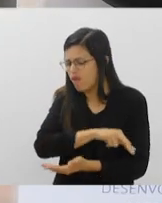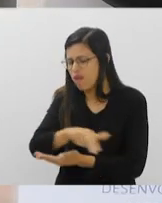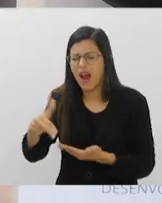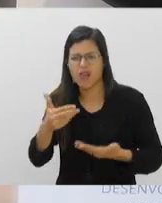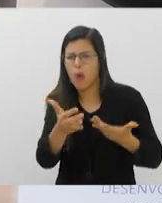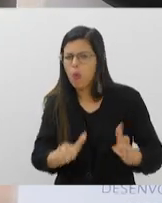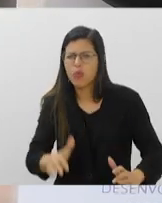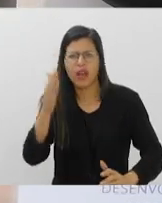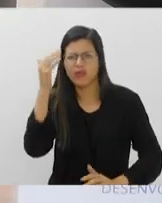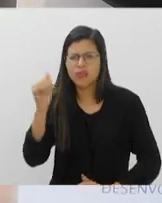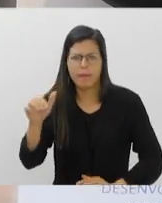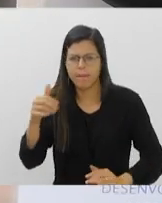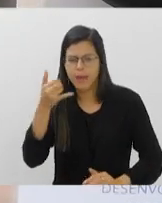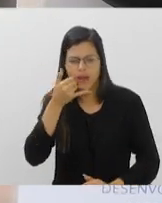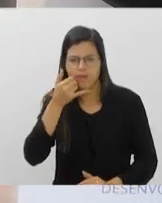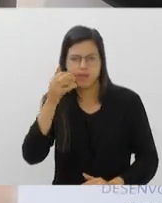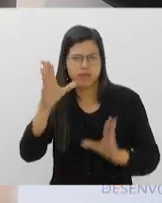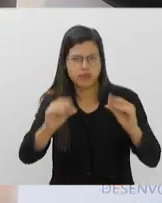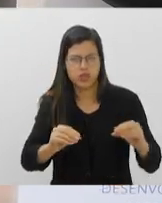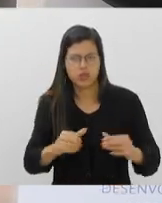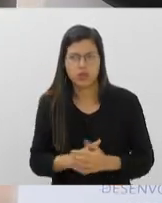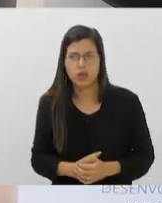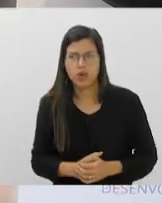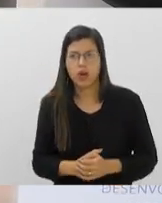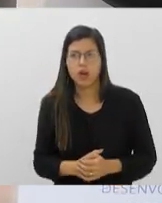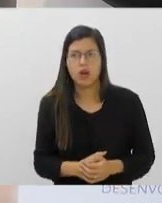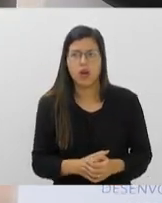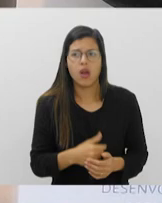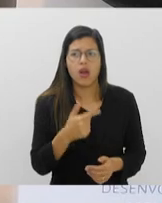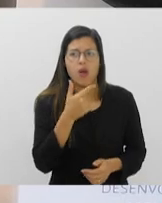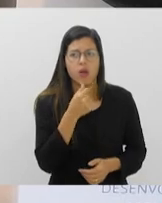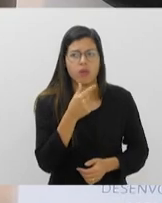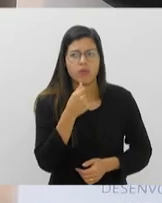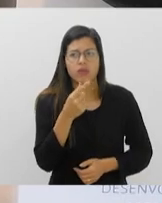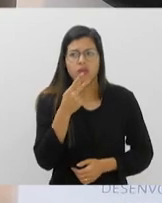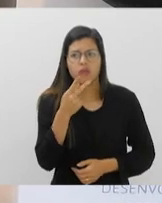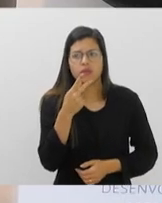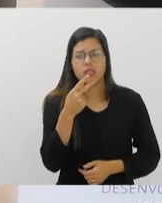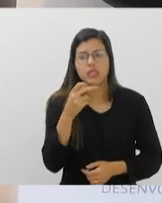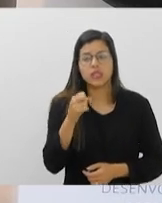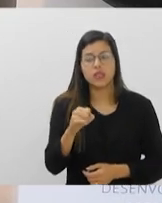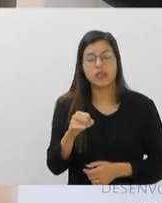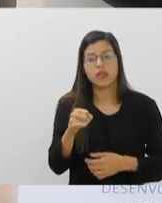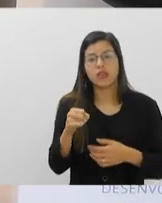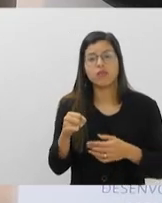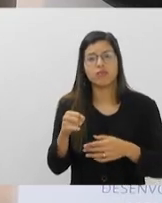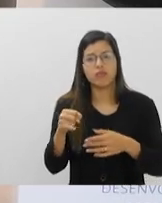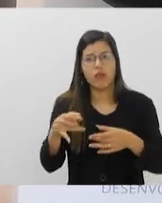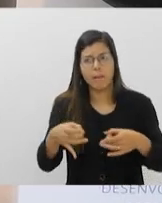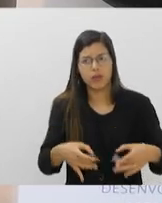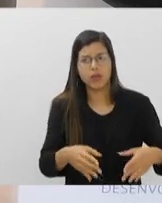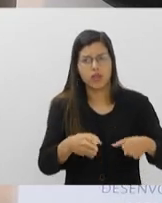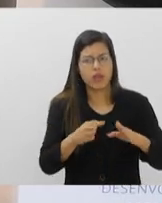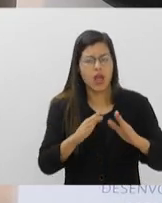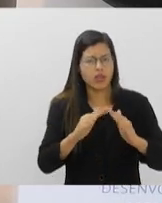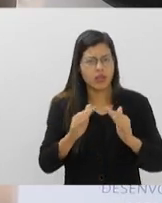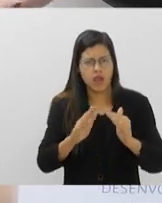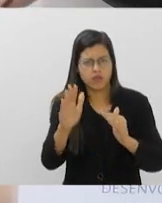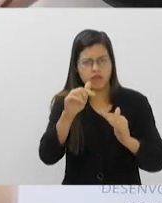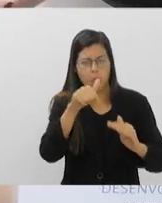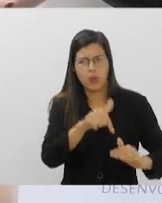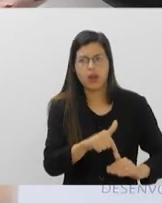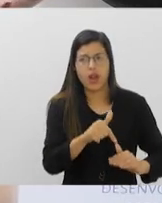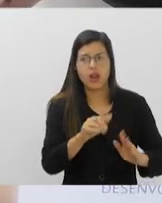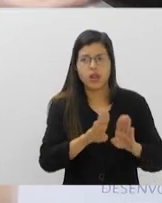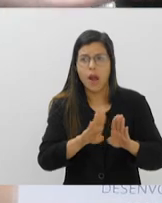bateu o telefone e o Menin Ah Se vocês deixarem eu lá no na entrada da comunidade tal a minha casa não meu querido não tem ninguém em casa não a